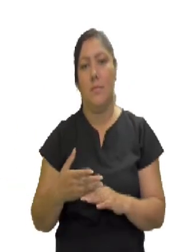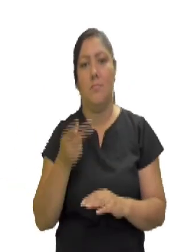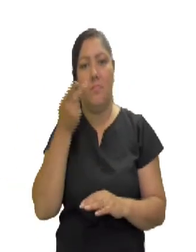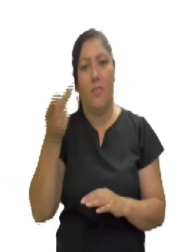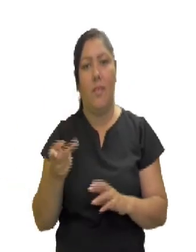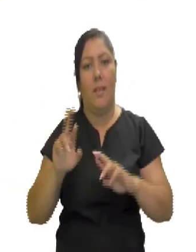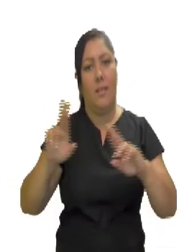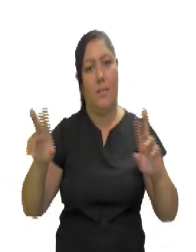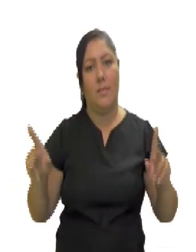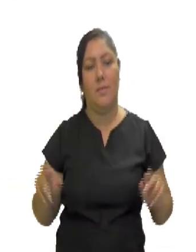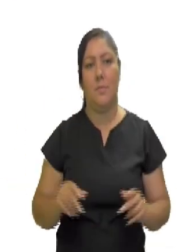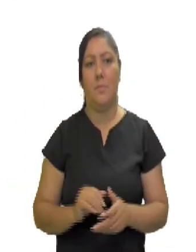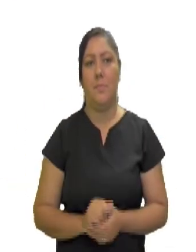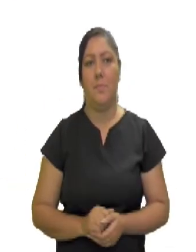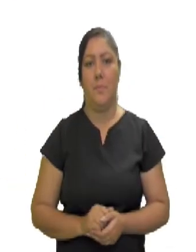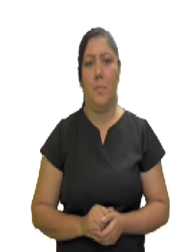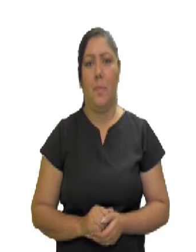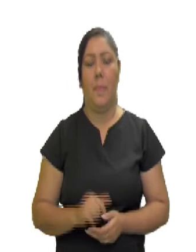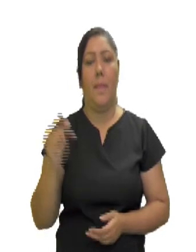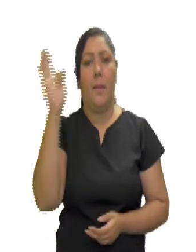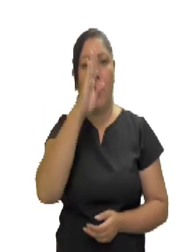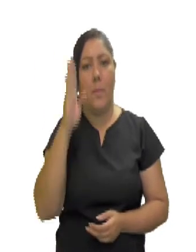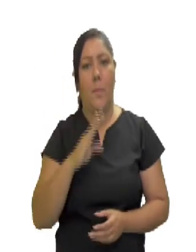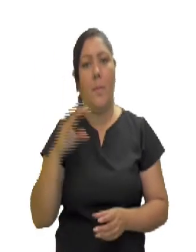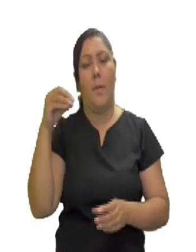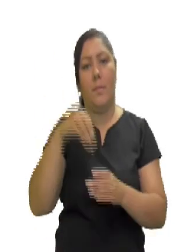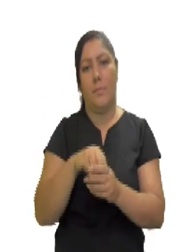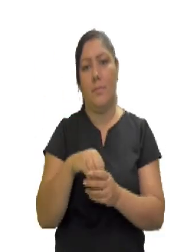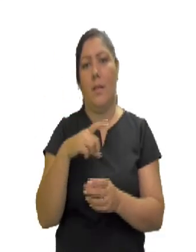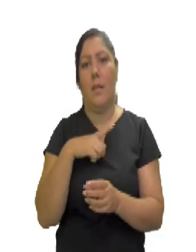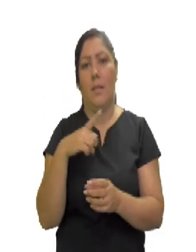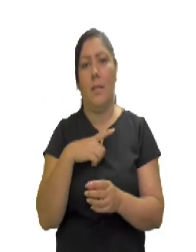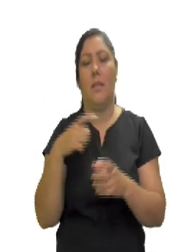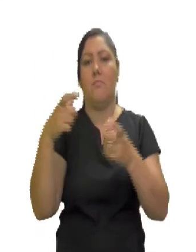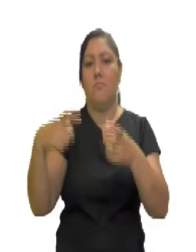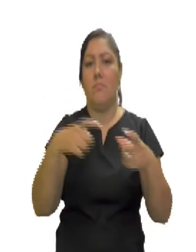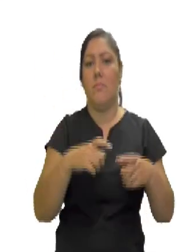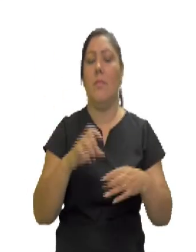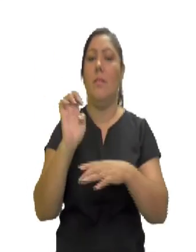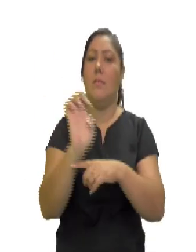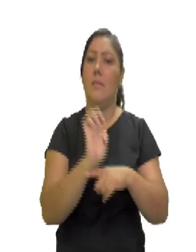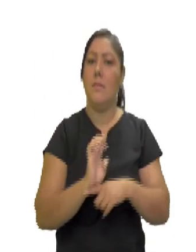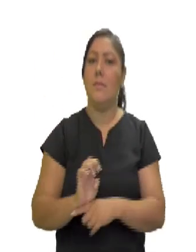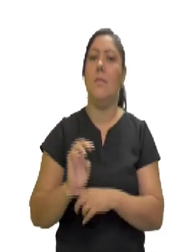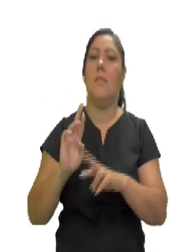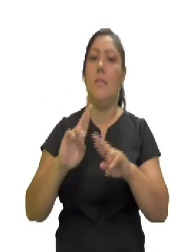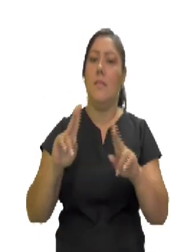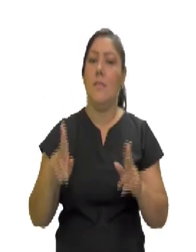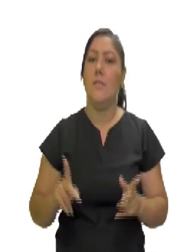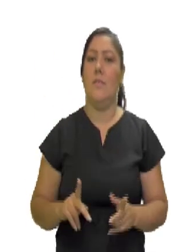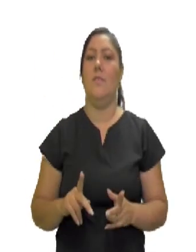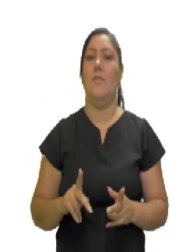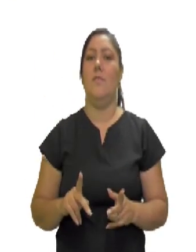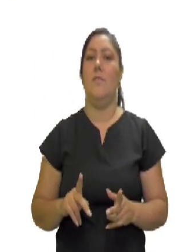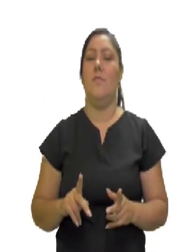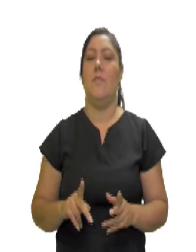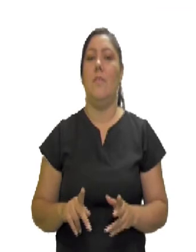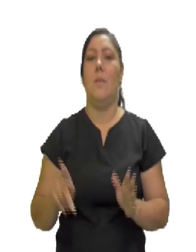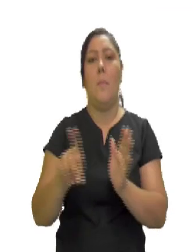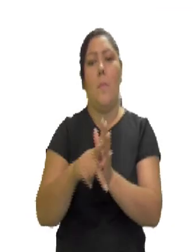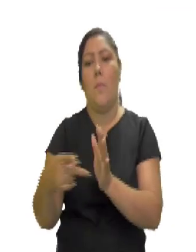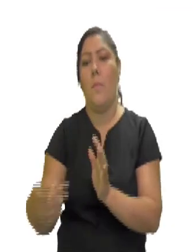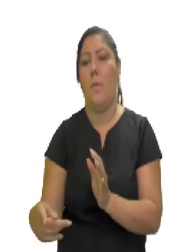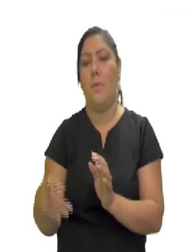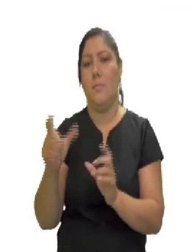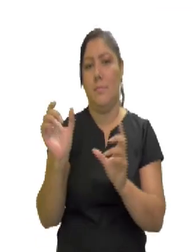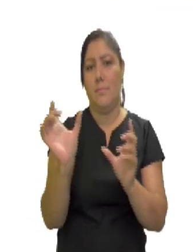existem vários estados e cidades, e cada um carrega suas particularidades. A língua é viva e permeia